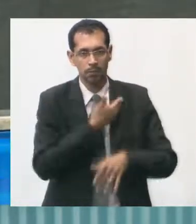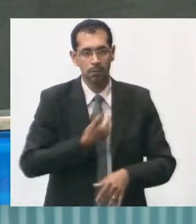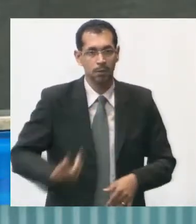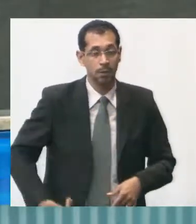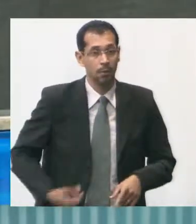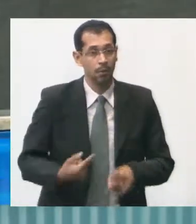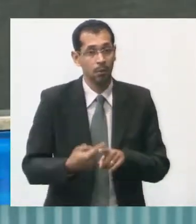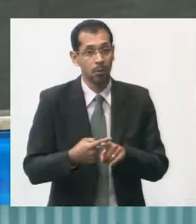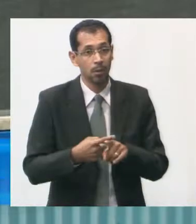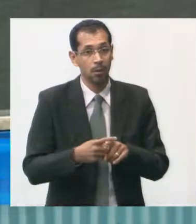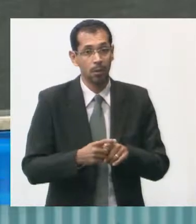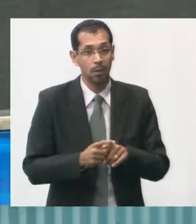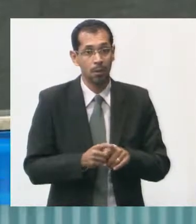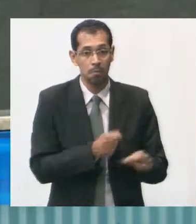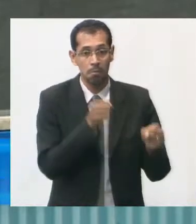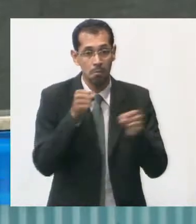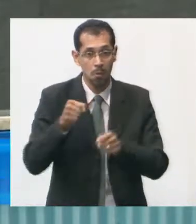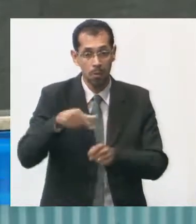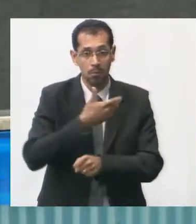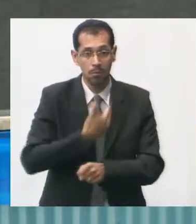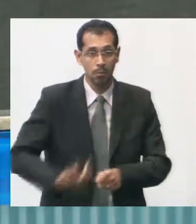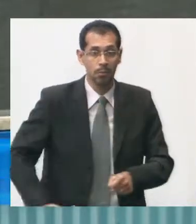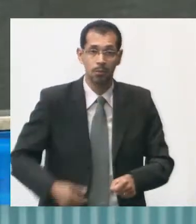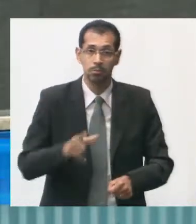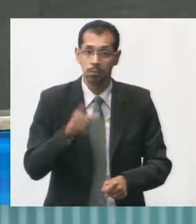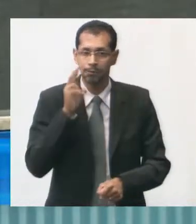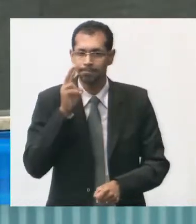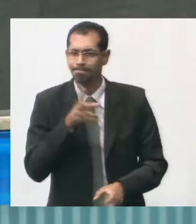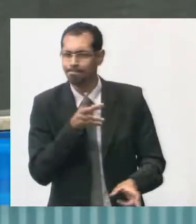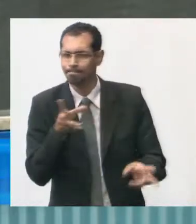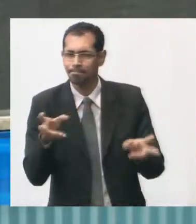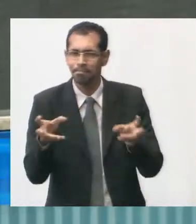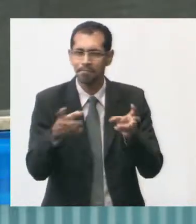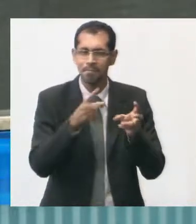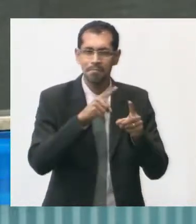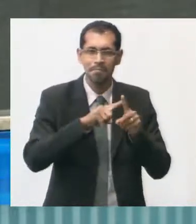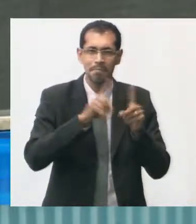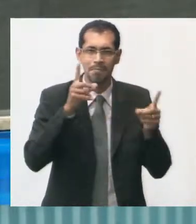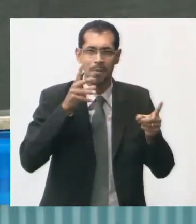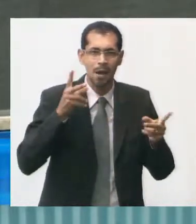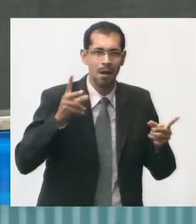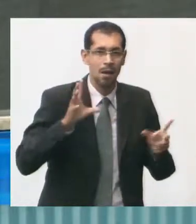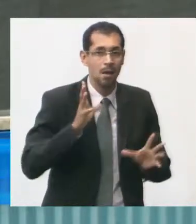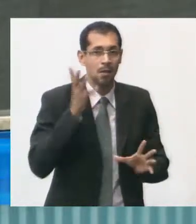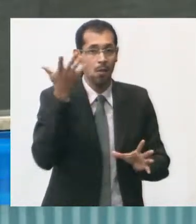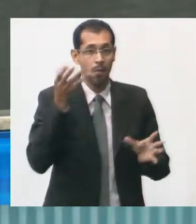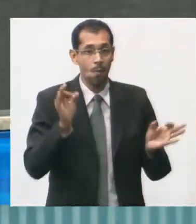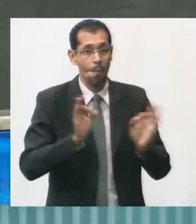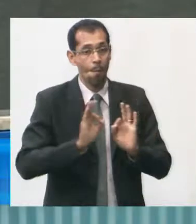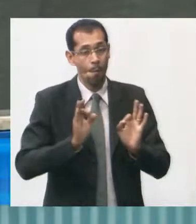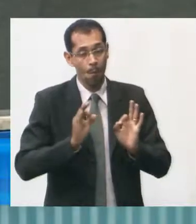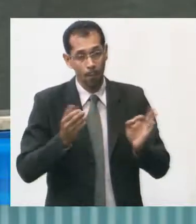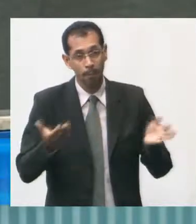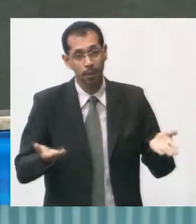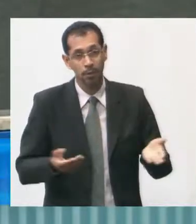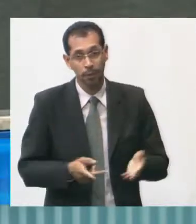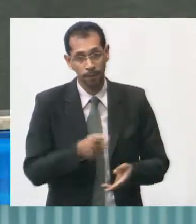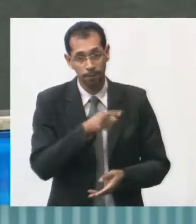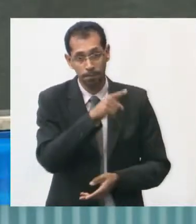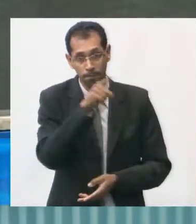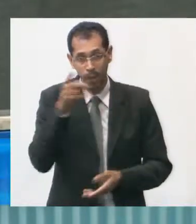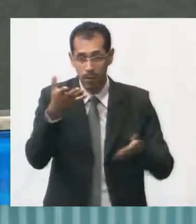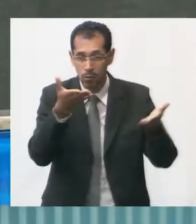resolvendo. Então, hoje já convidando você para 19 horas está conosco aqui na audiência pública para falar